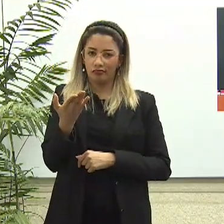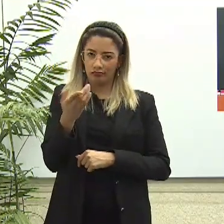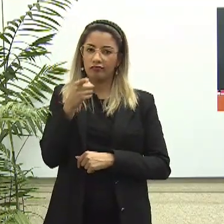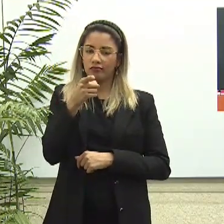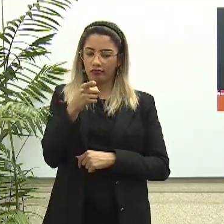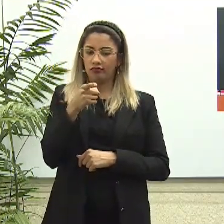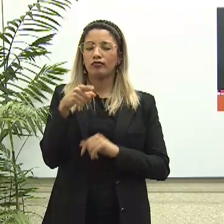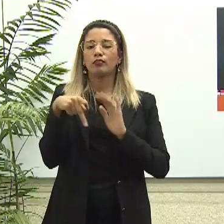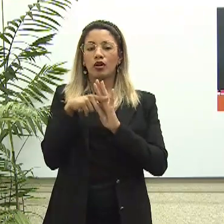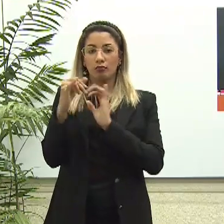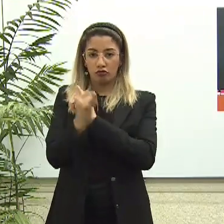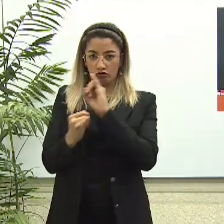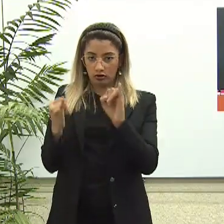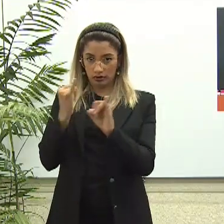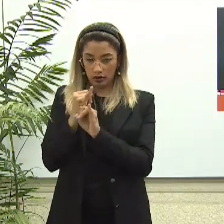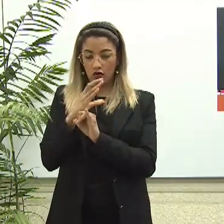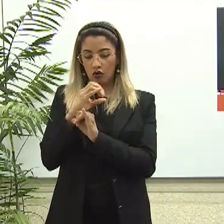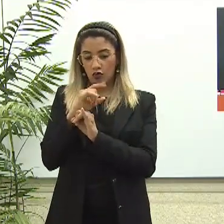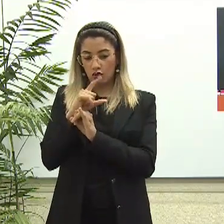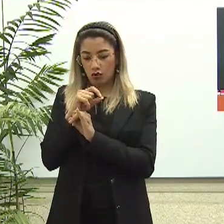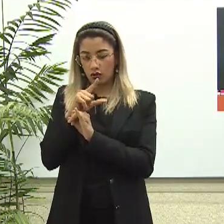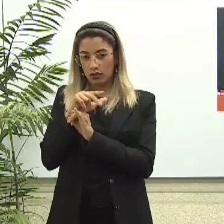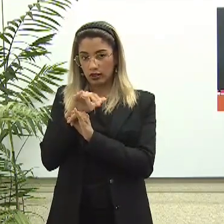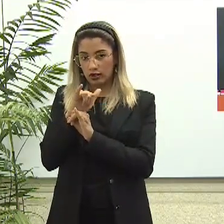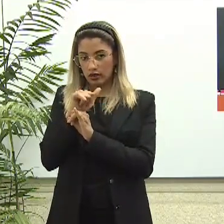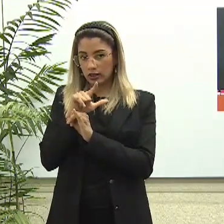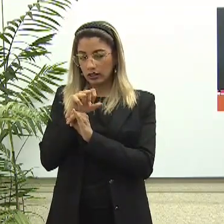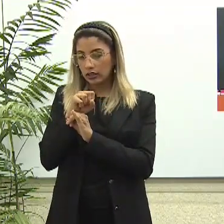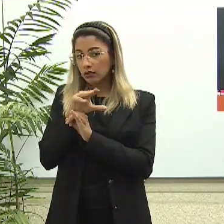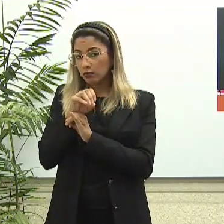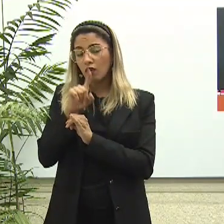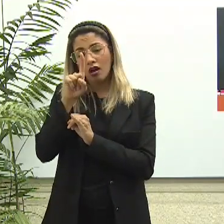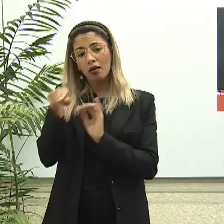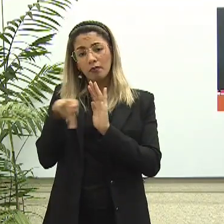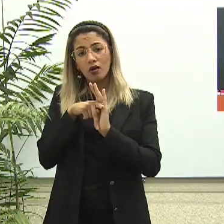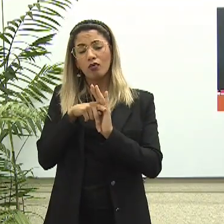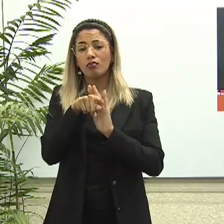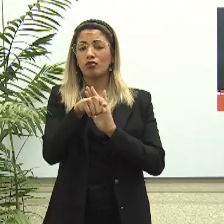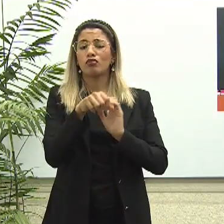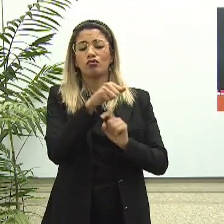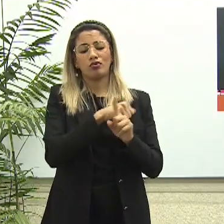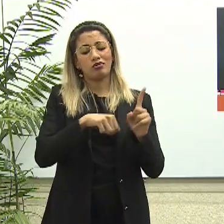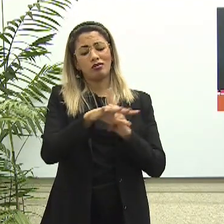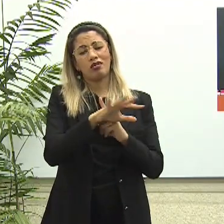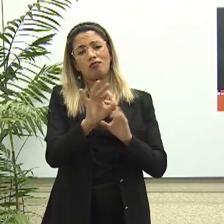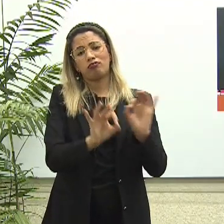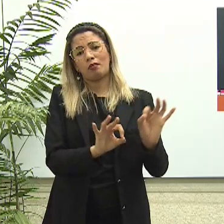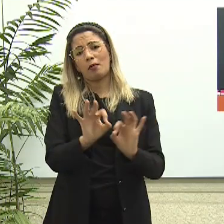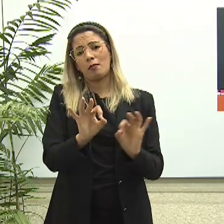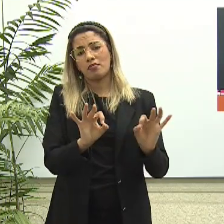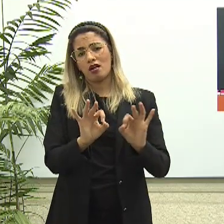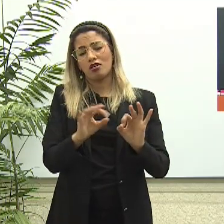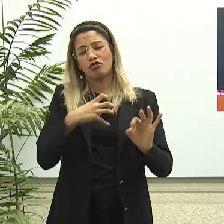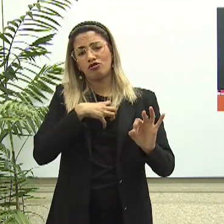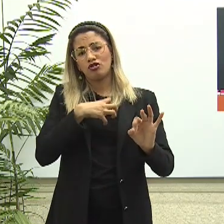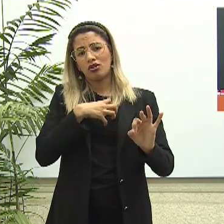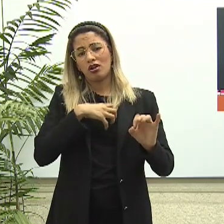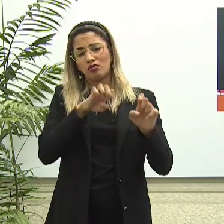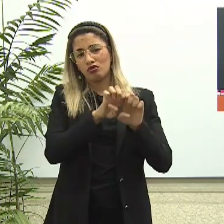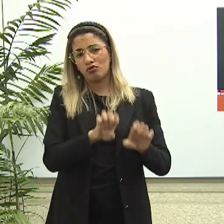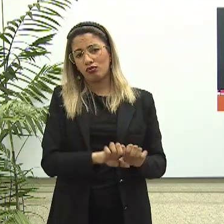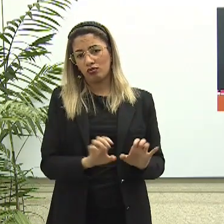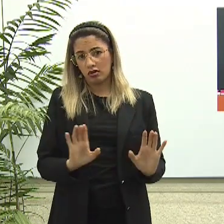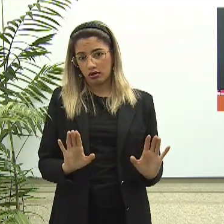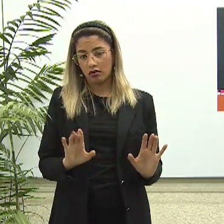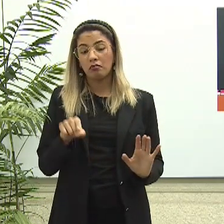colonialismo digital é necessariamente uma crítica a essa forma de organização social a crítica ao colonialismo digital quando é que vai mudar vai mudar